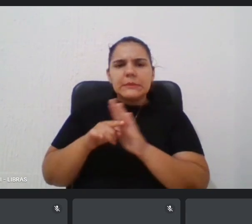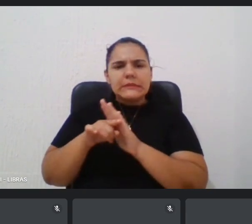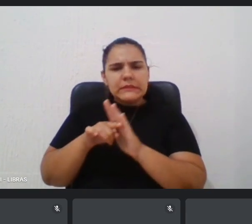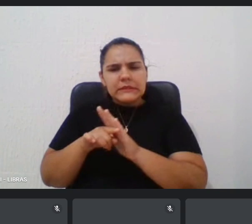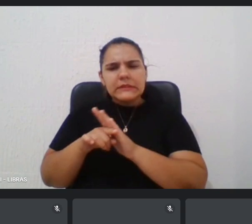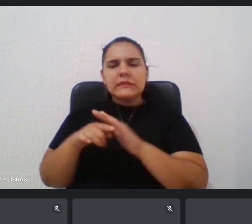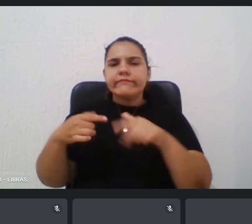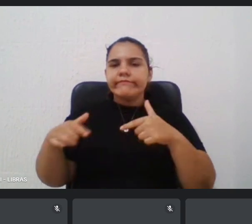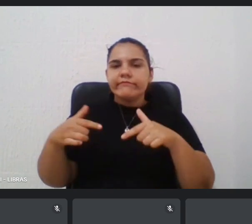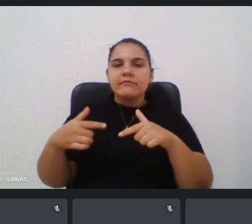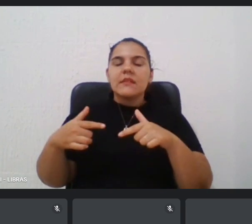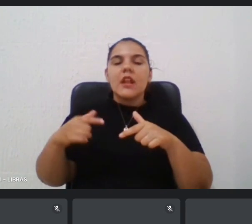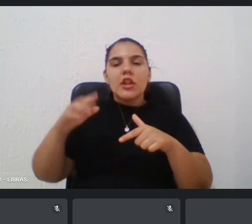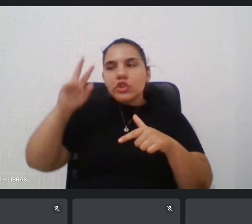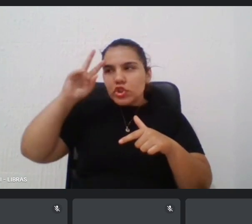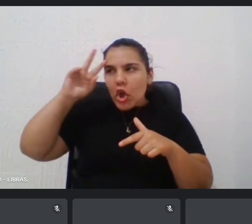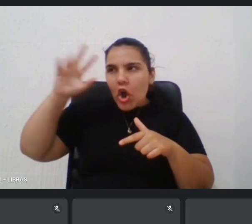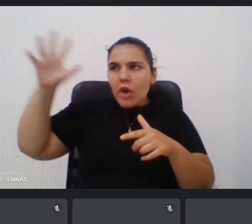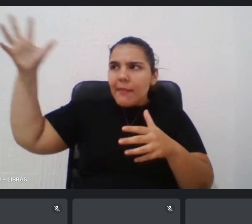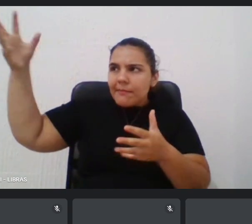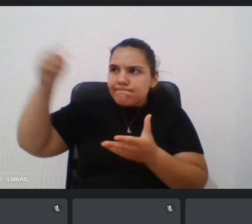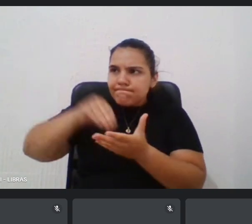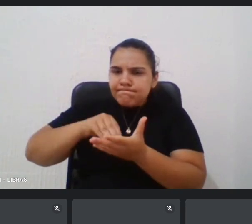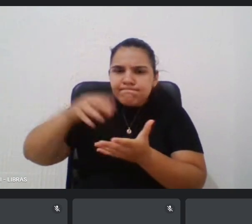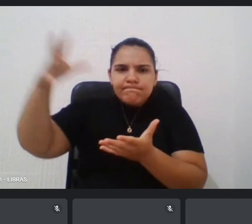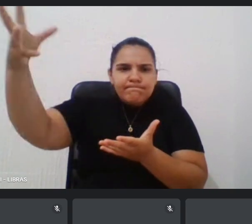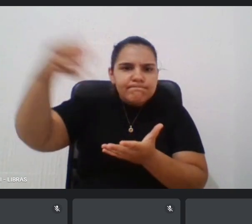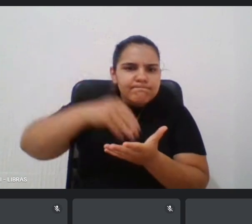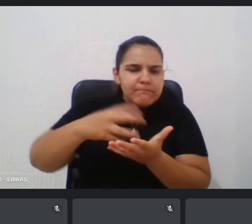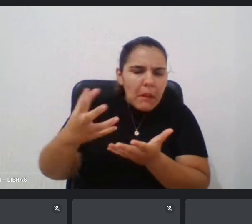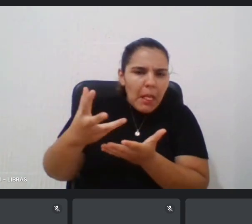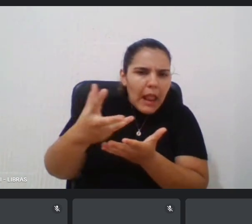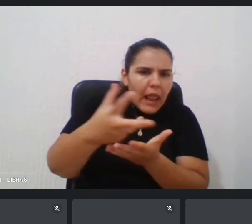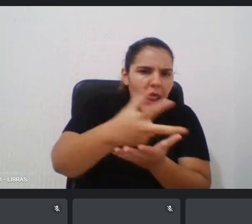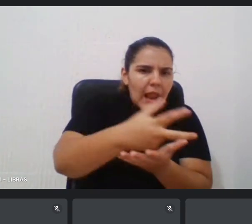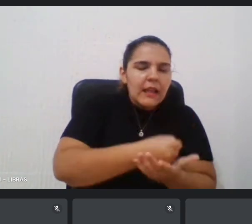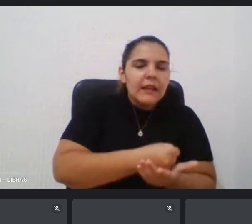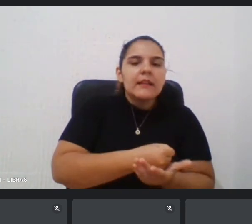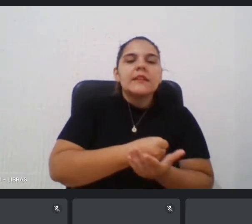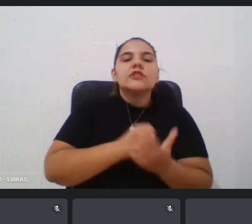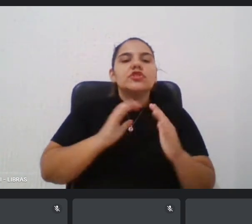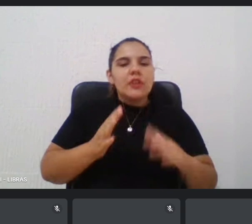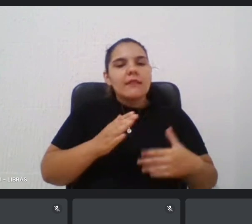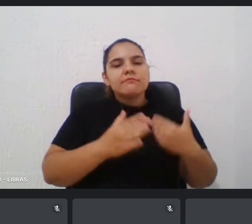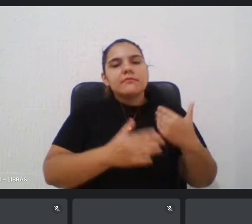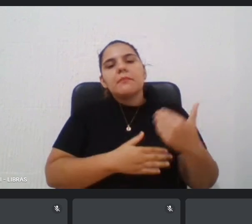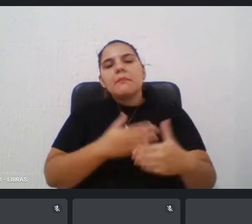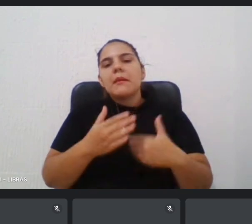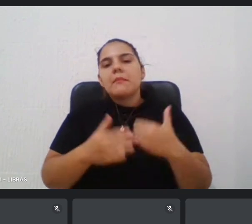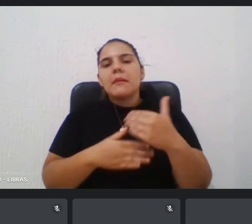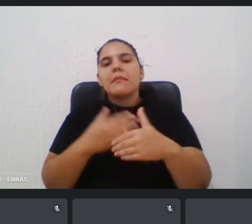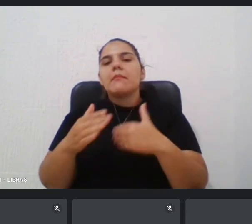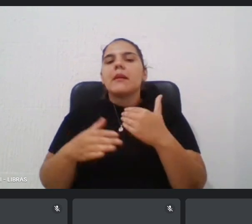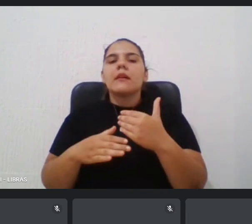caminharam e avançaram em algumas coisas para que a gente hoje possa avançar um pouco mais.